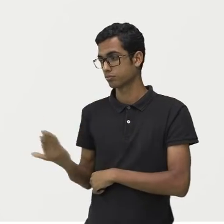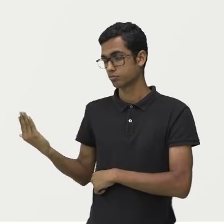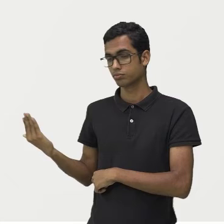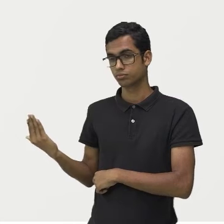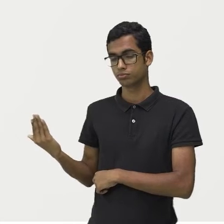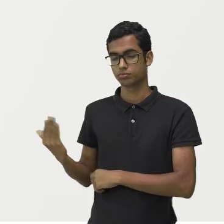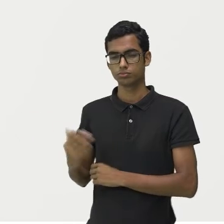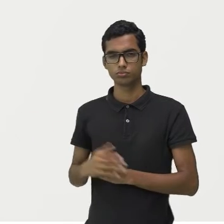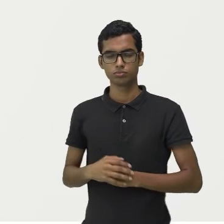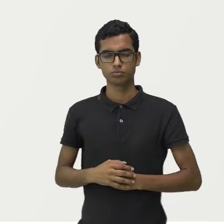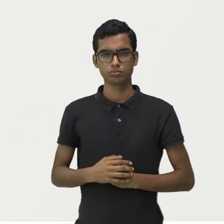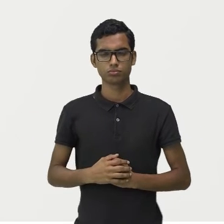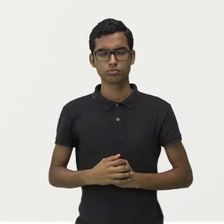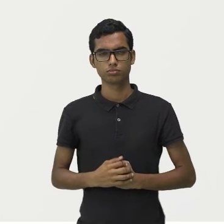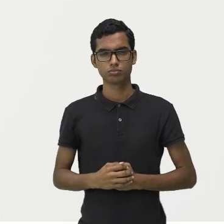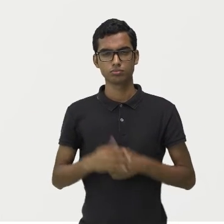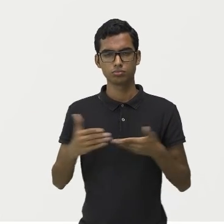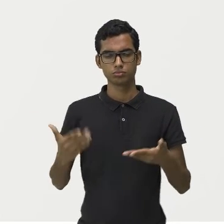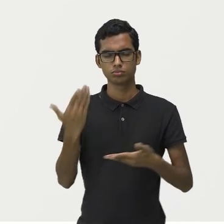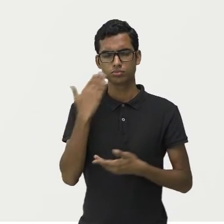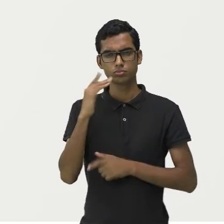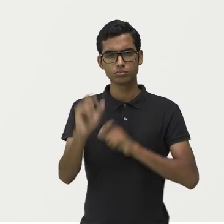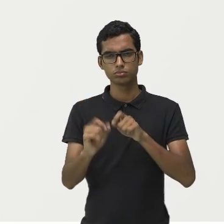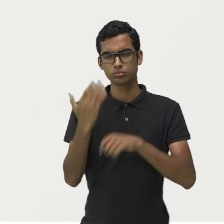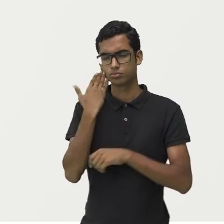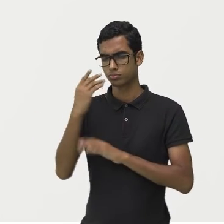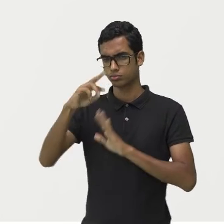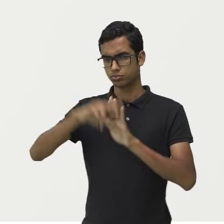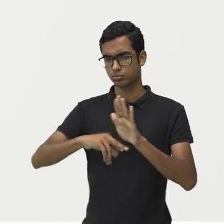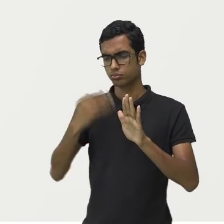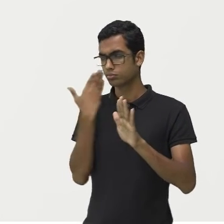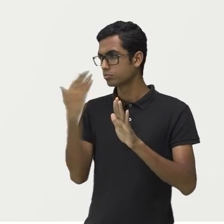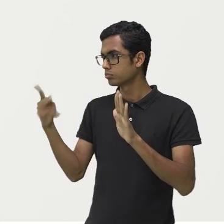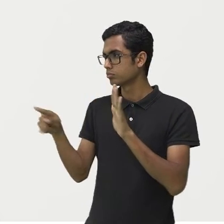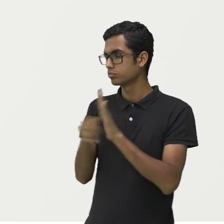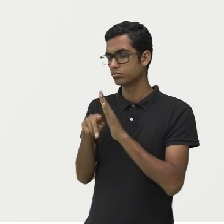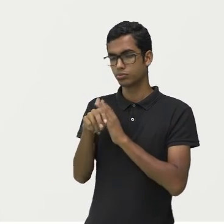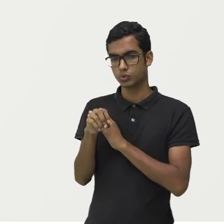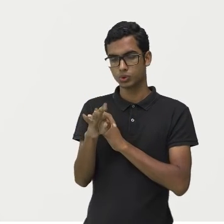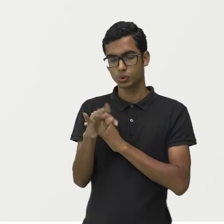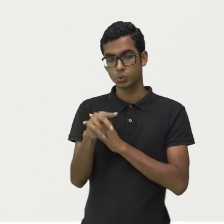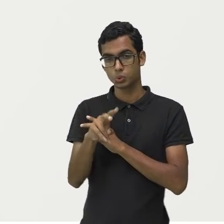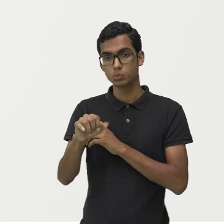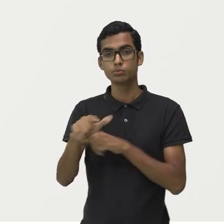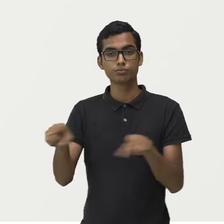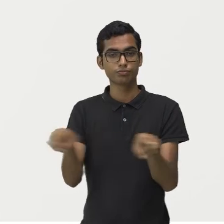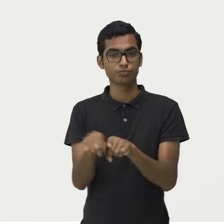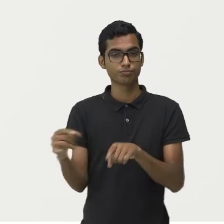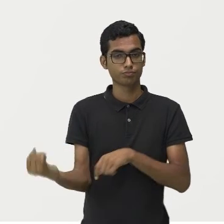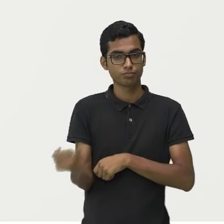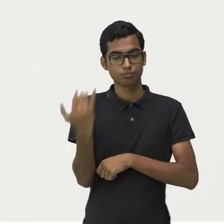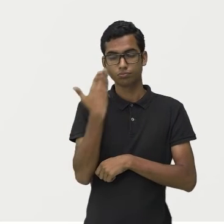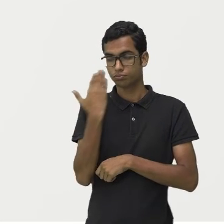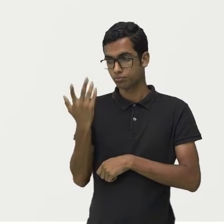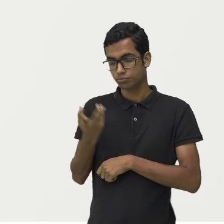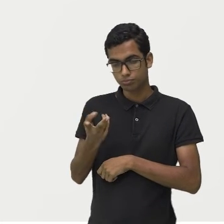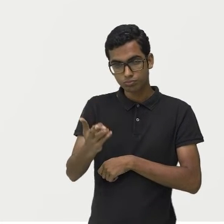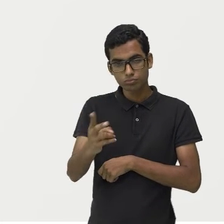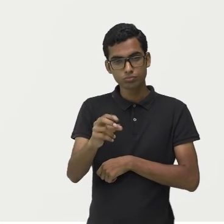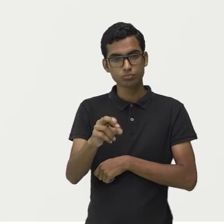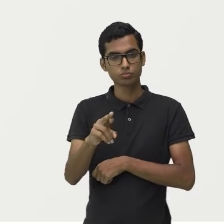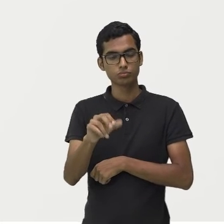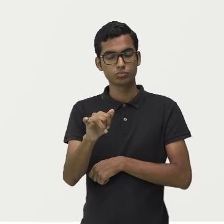no espelho. Então, essa regra, esse raio notável também é importante. Todo